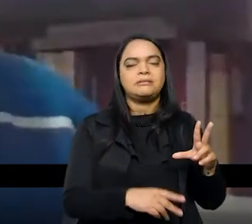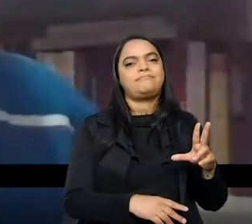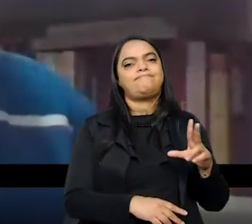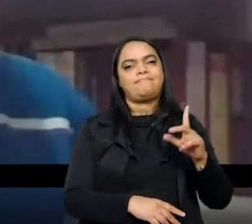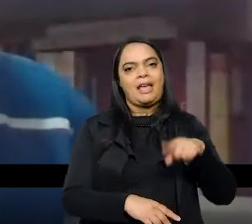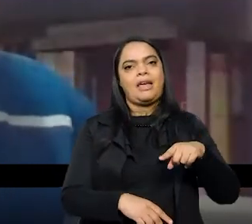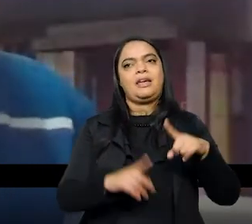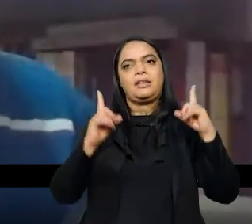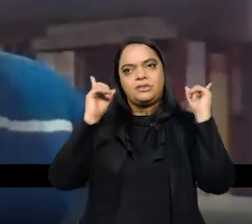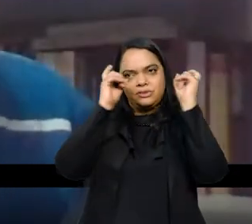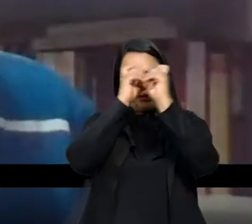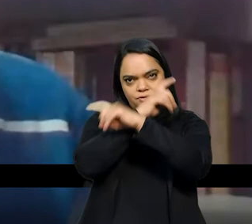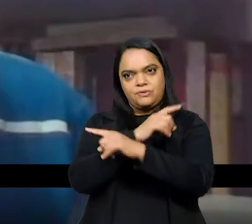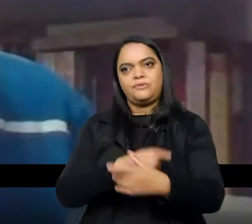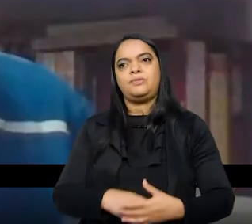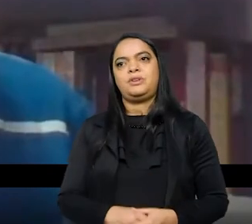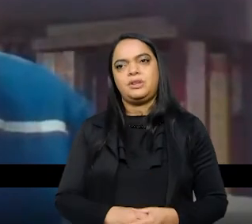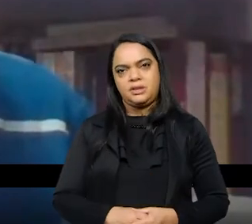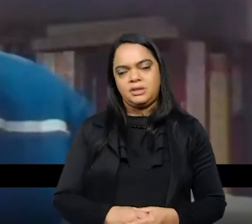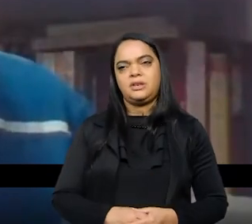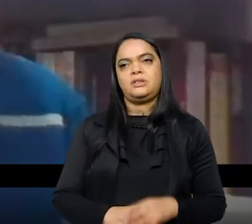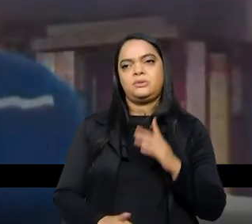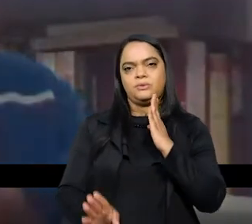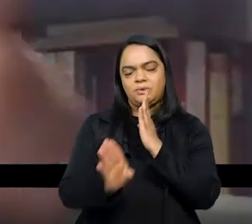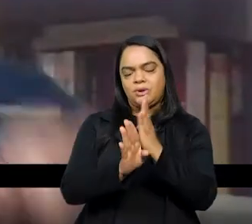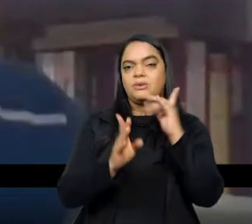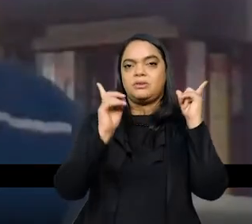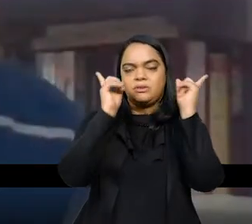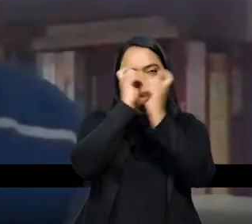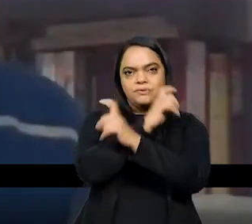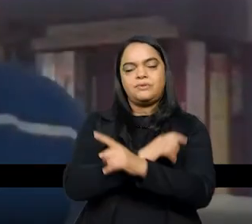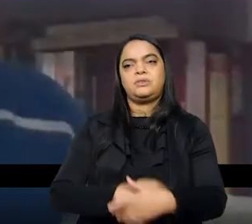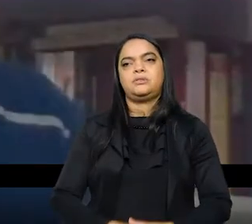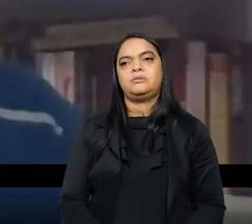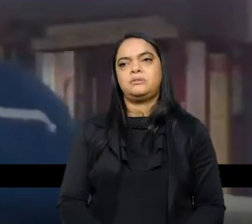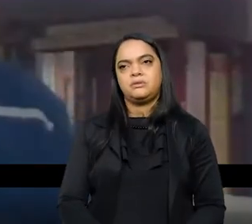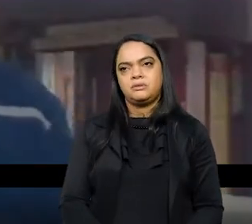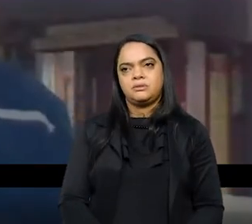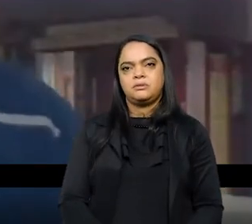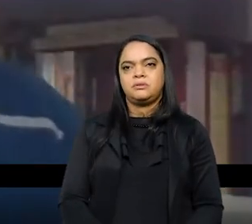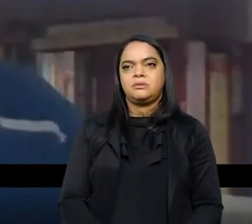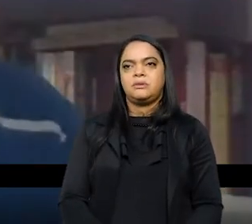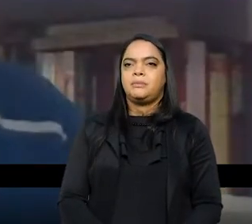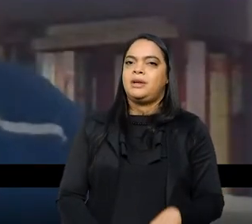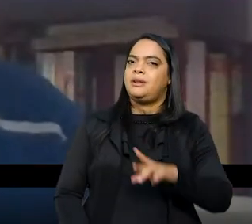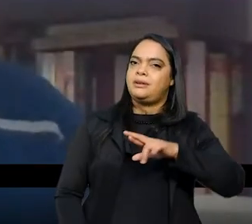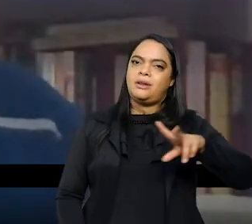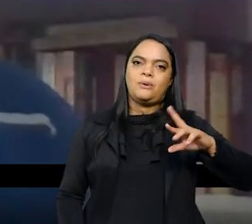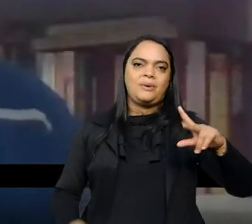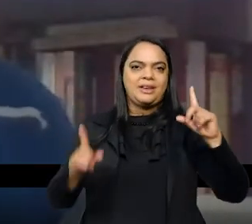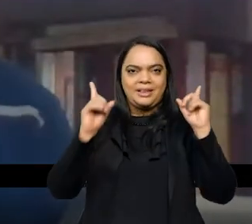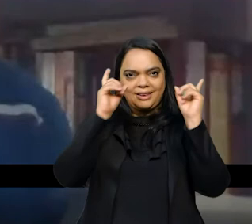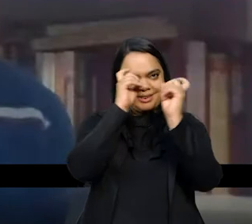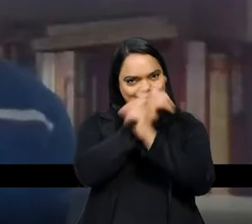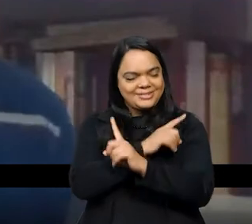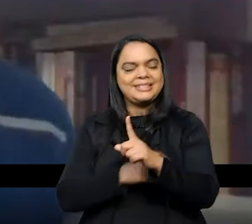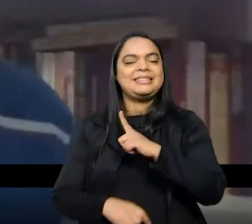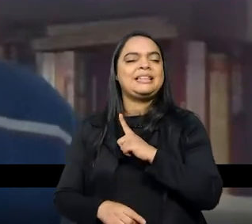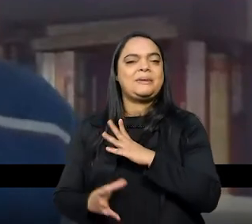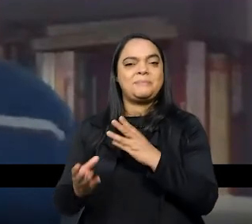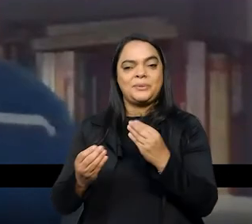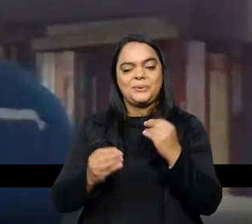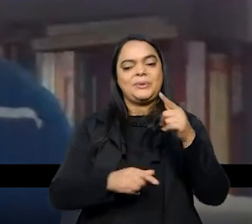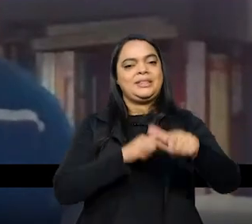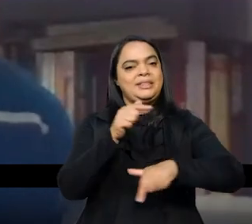difíceis de a gente encontrar, né? Mas que não é difícil. Né? Tem muito trabalho bom aí nas prateleiras